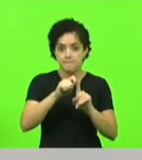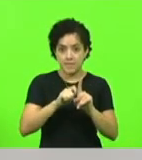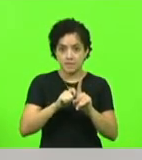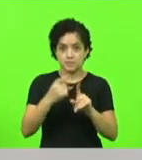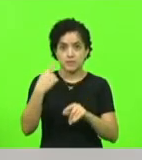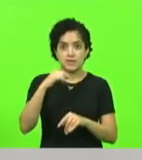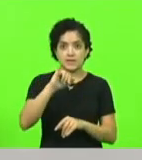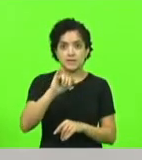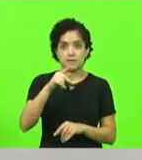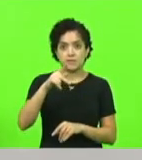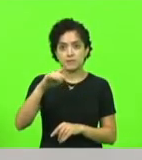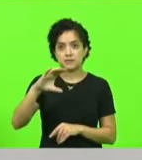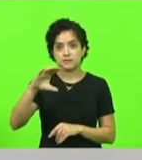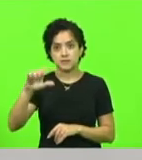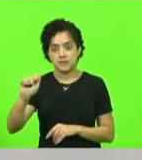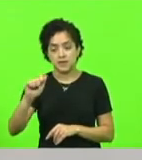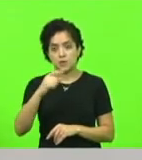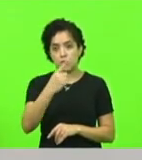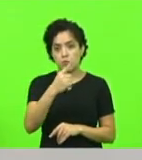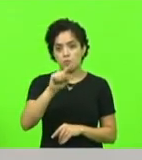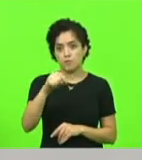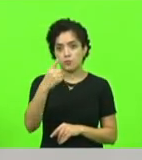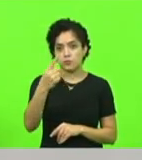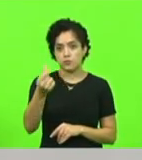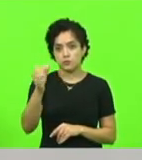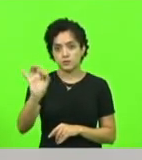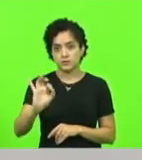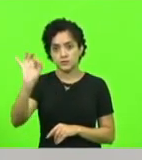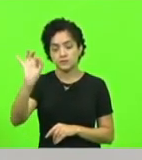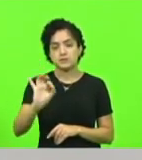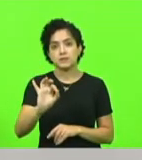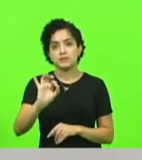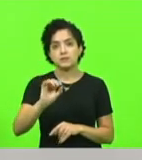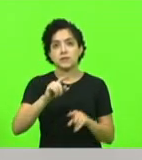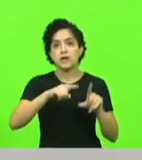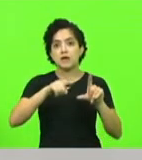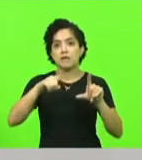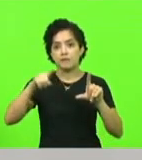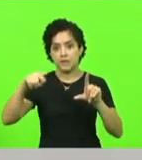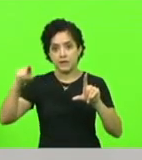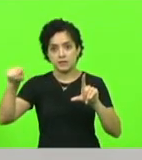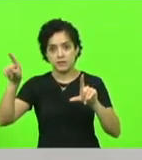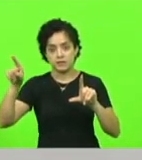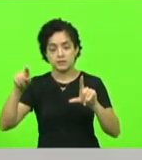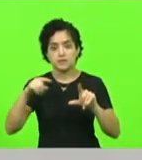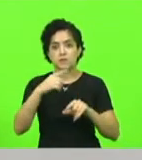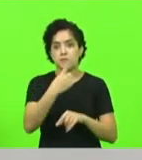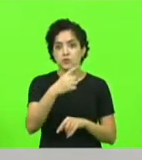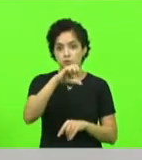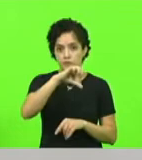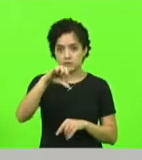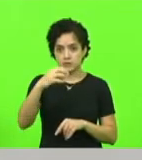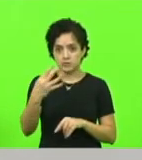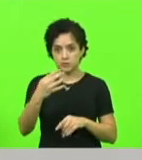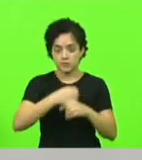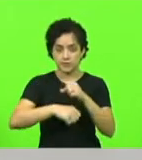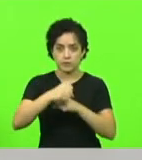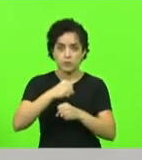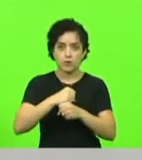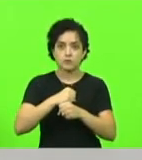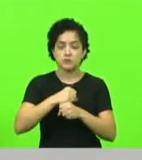subiu 1,16%, a maior variação para o mês de setembro desde 1994. O